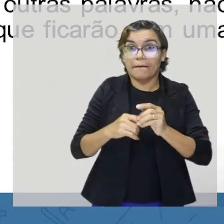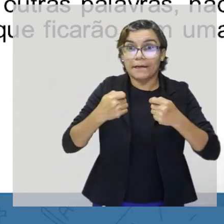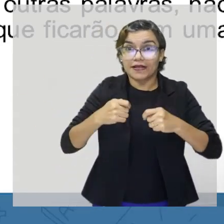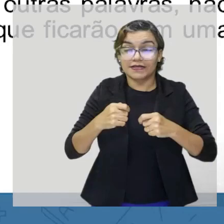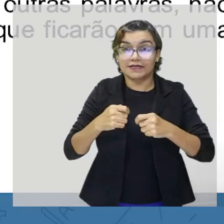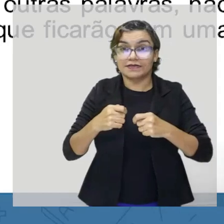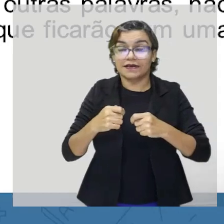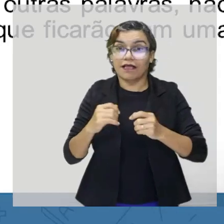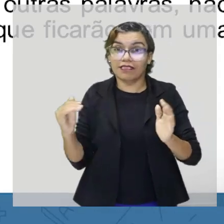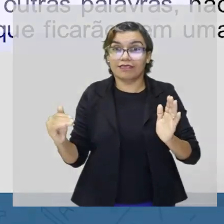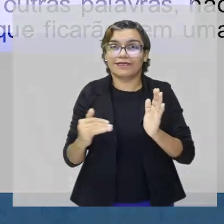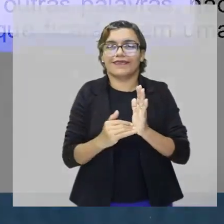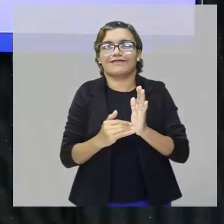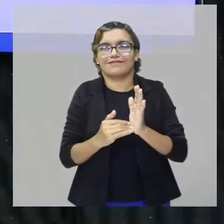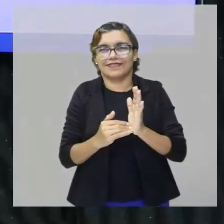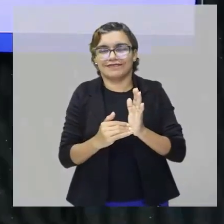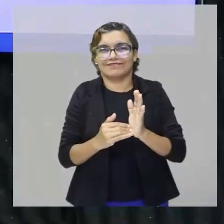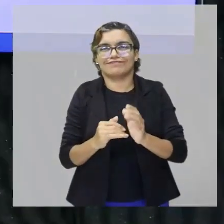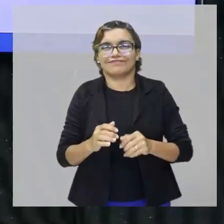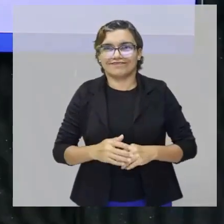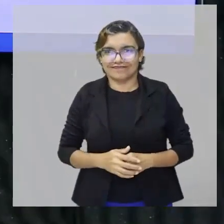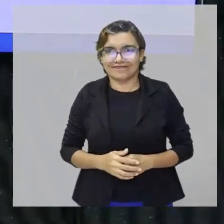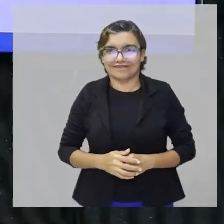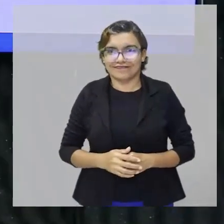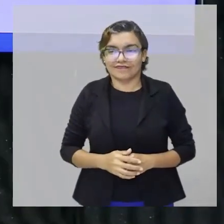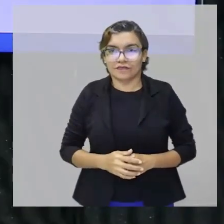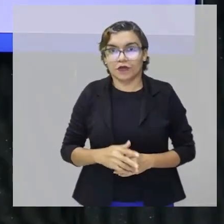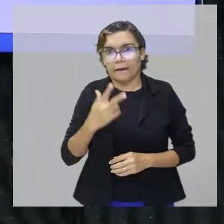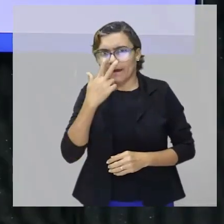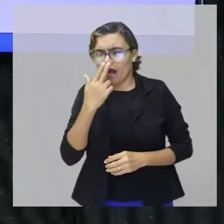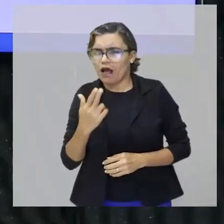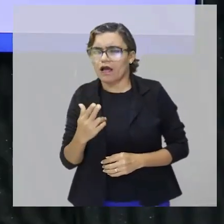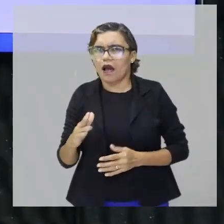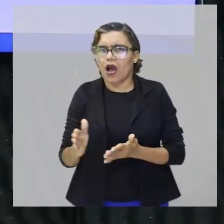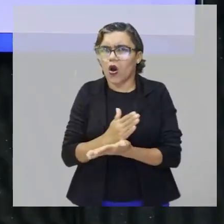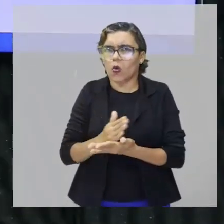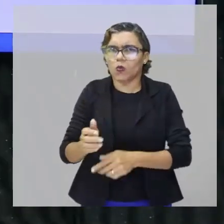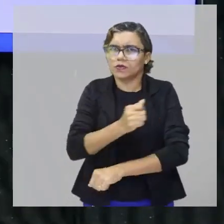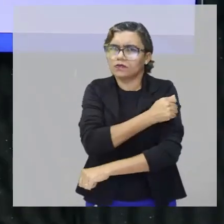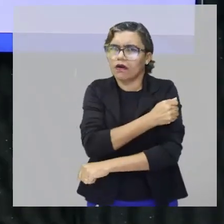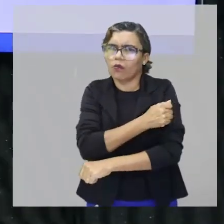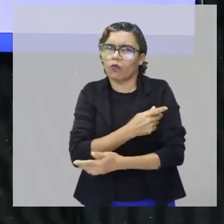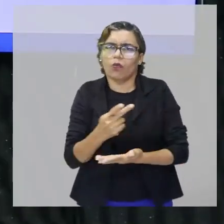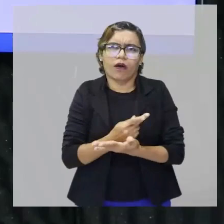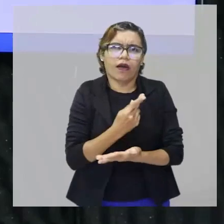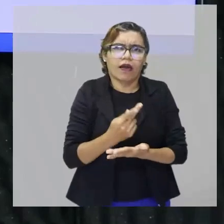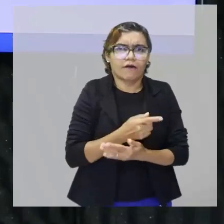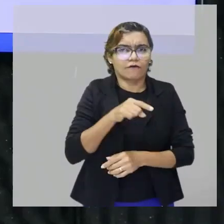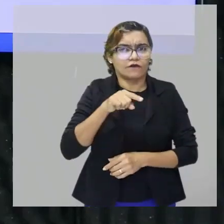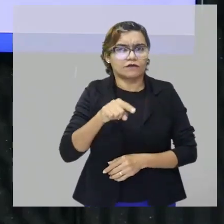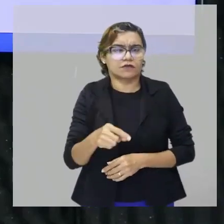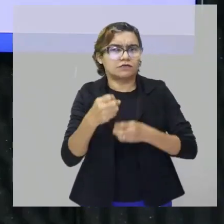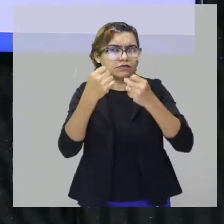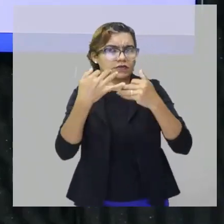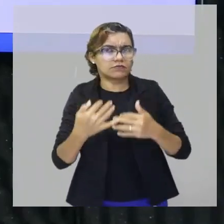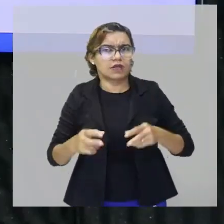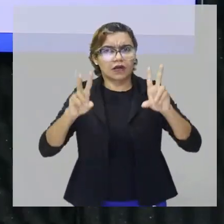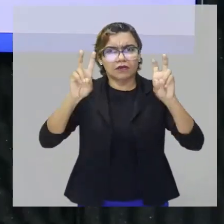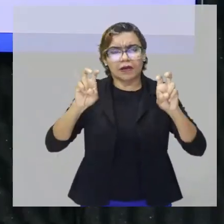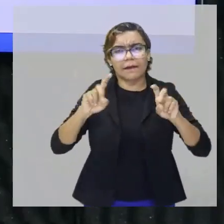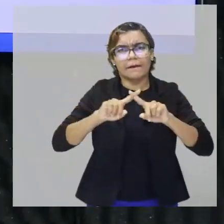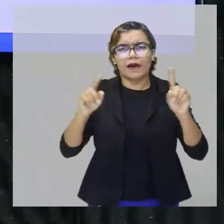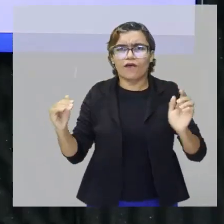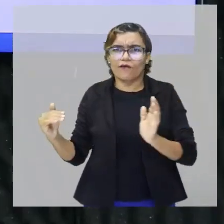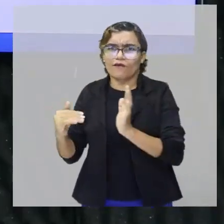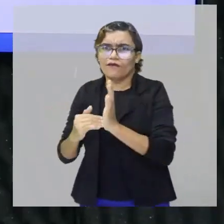texto, né? Isso é outro erro que muitos candidatos recaem, né? Você fala sobre todo o tema, mas no final não